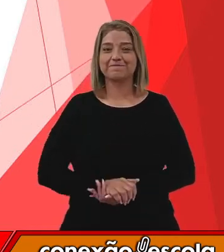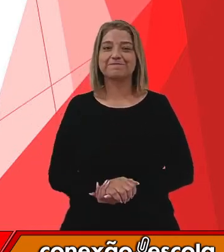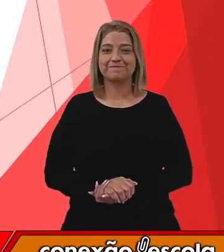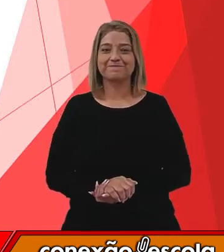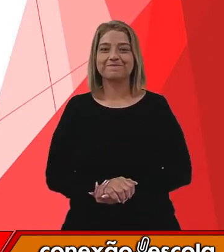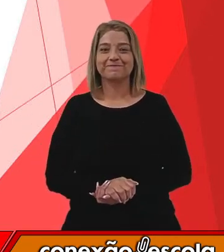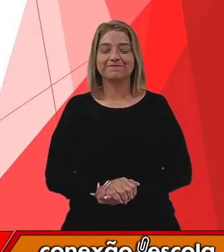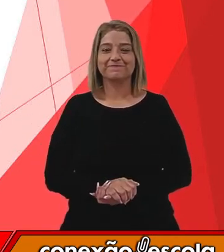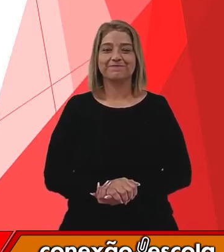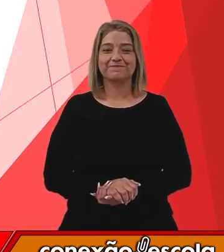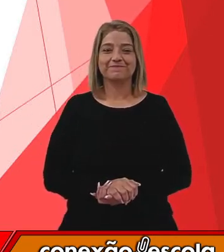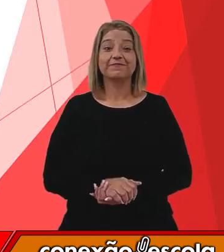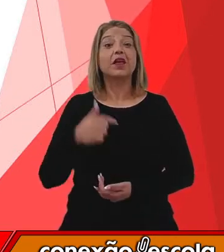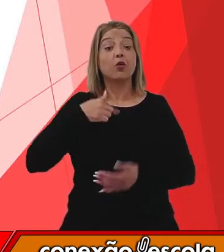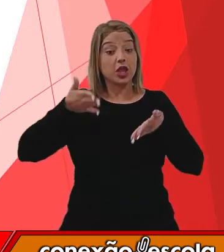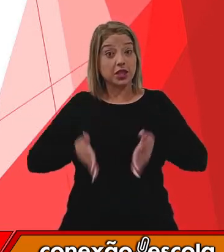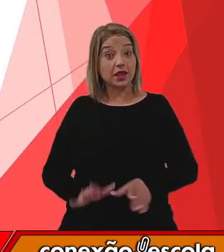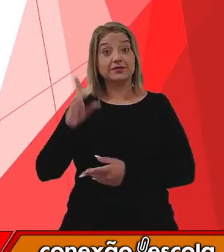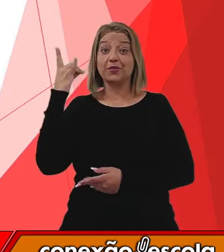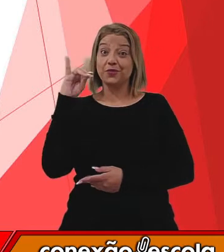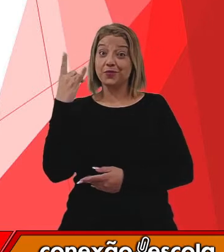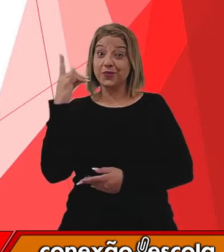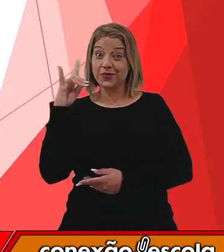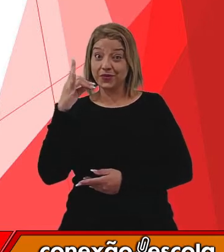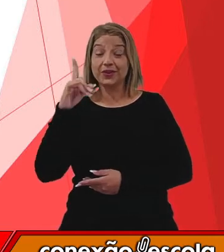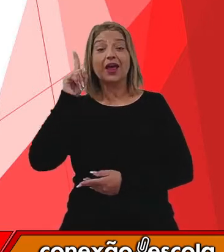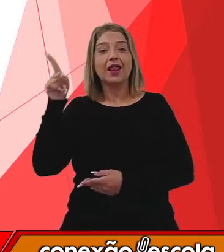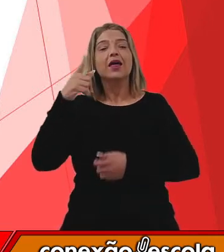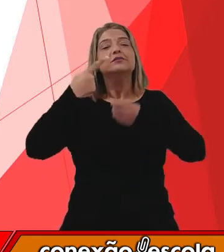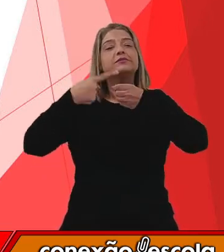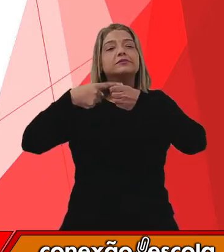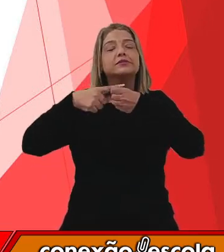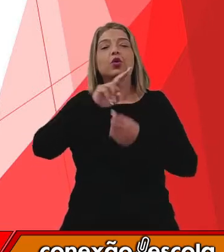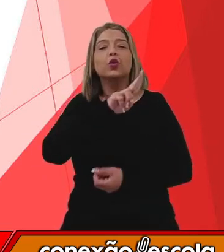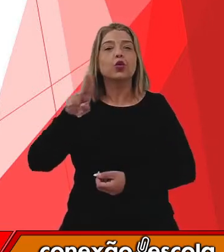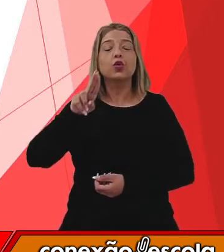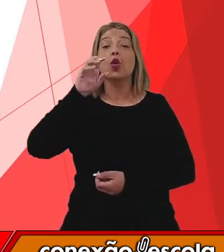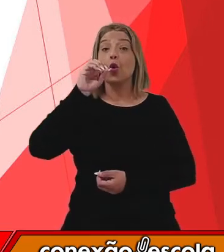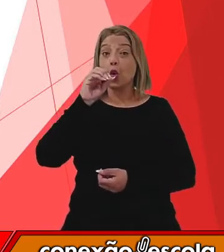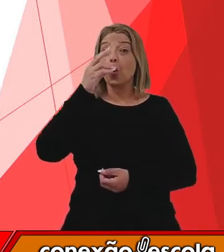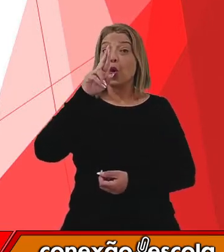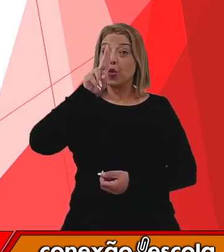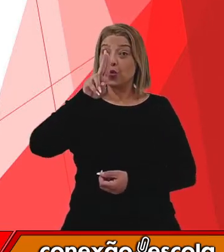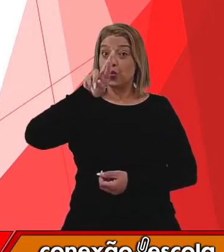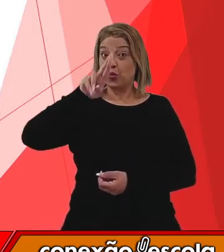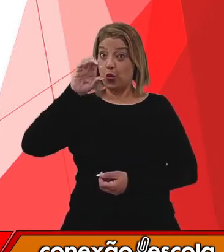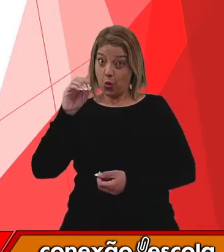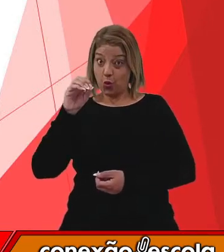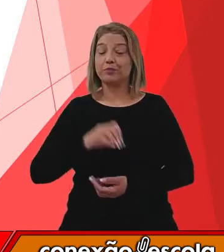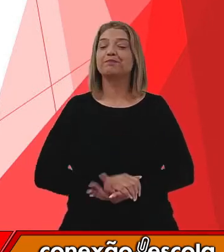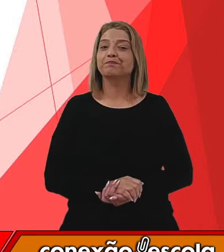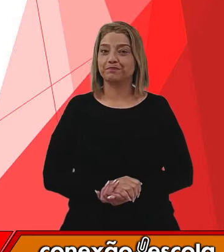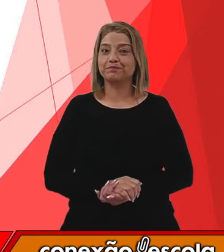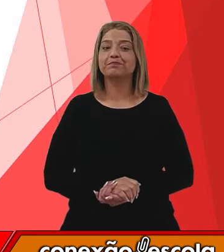Arnés. Sou da Bolívia. Nasci em uma cidade chamada Oruro.